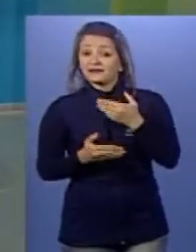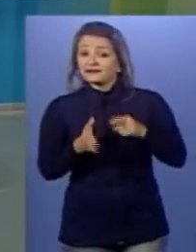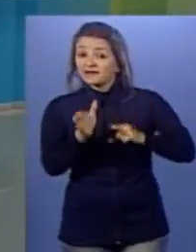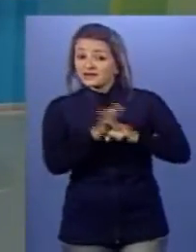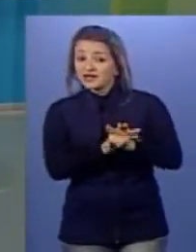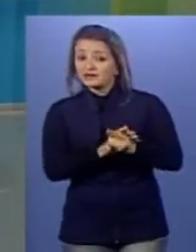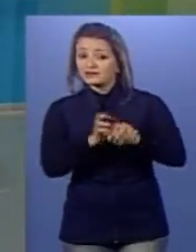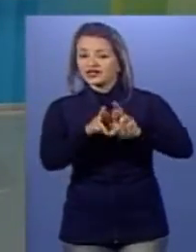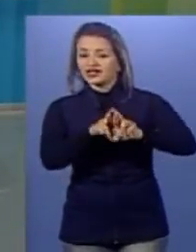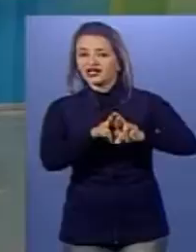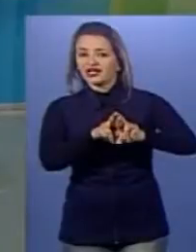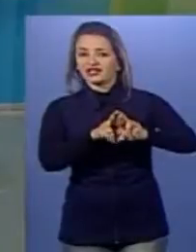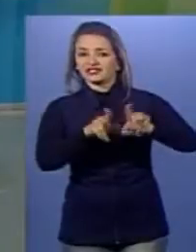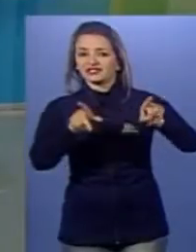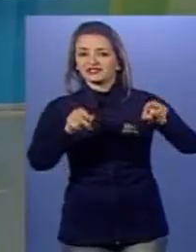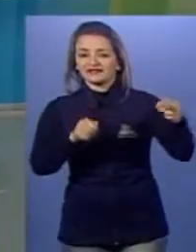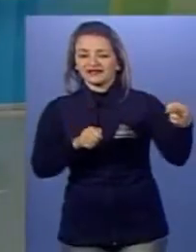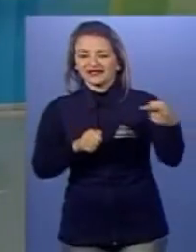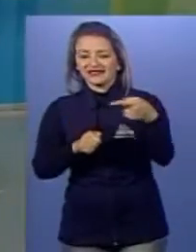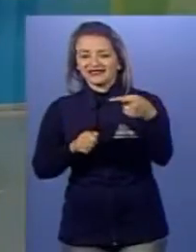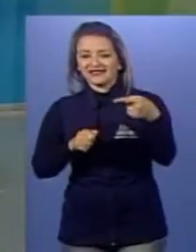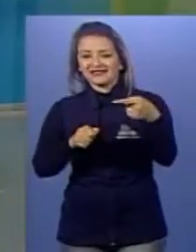e vai direto